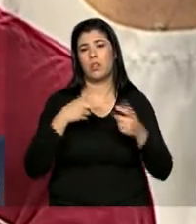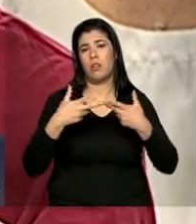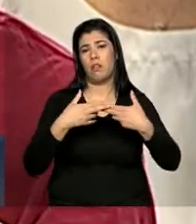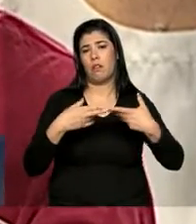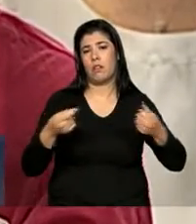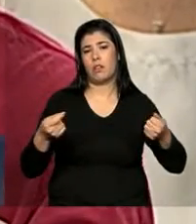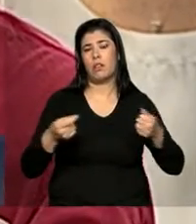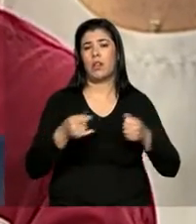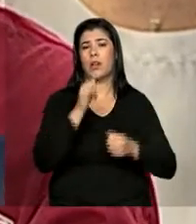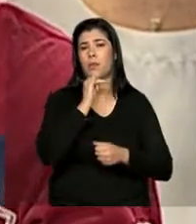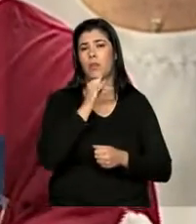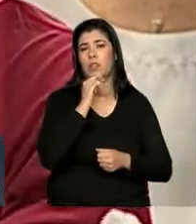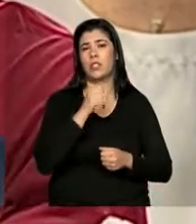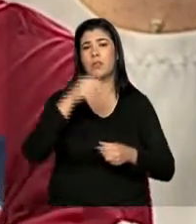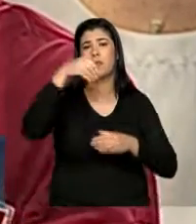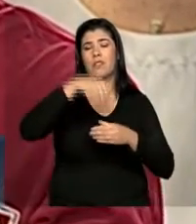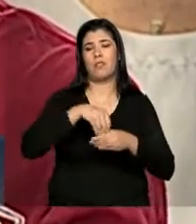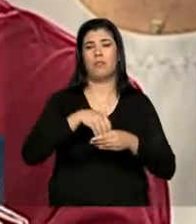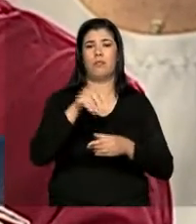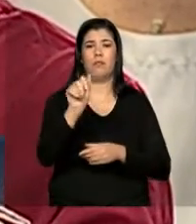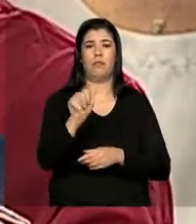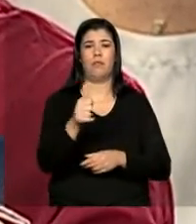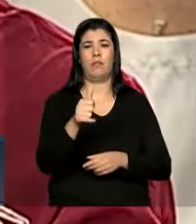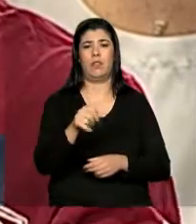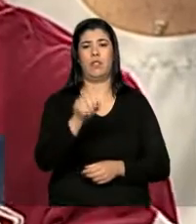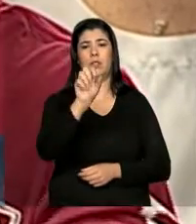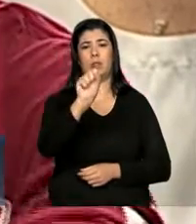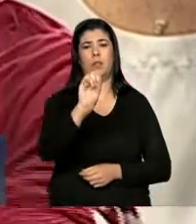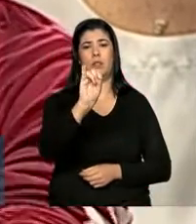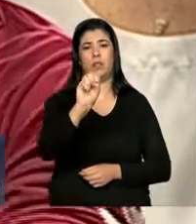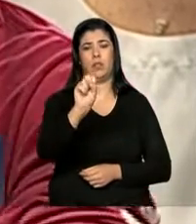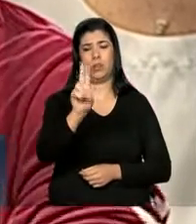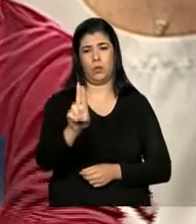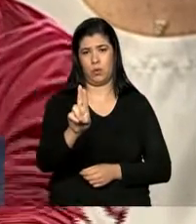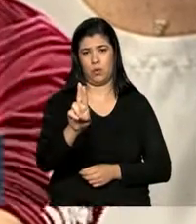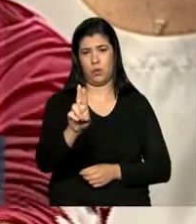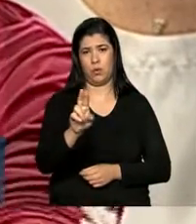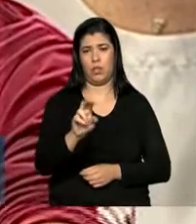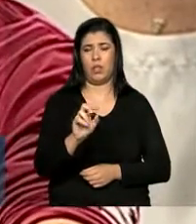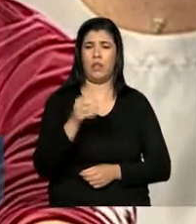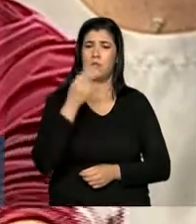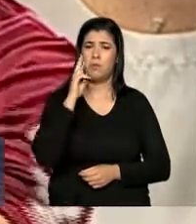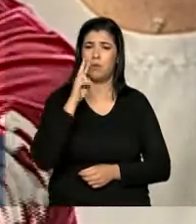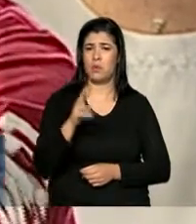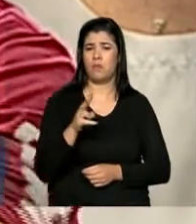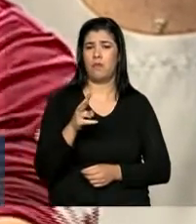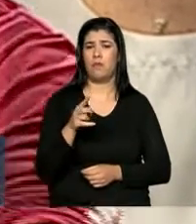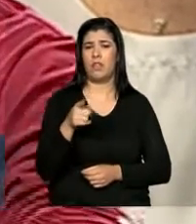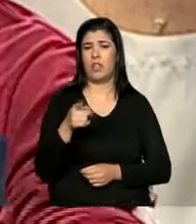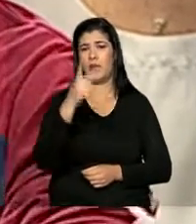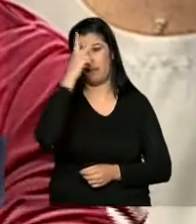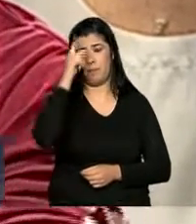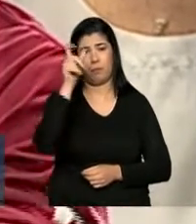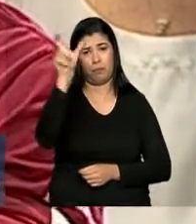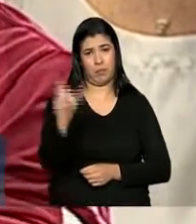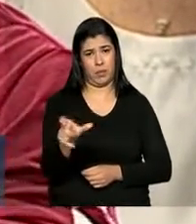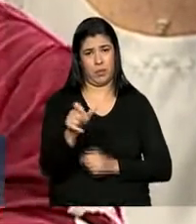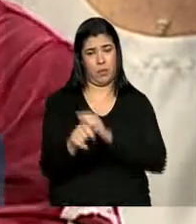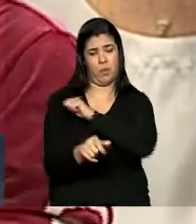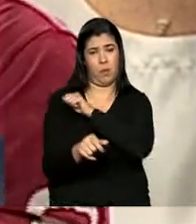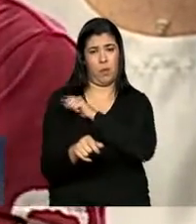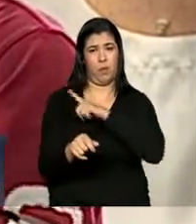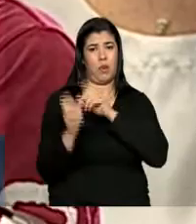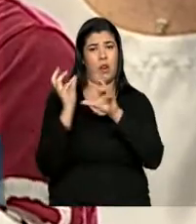de programas como o SISU, porque até agora é mais no critério da pessoa ter a nota dela, né? Nesse